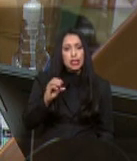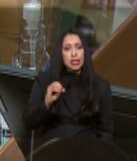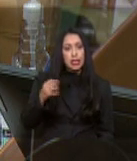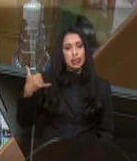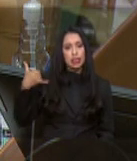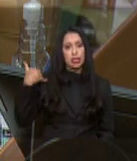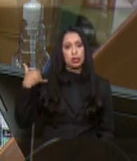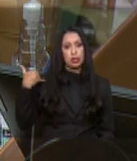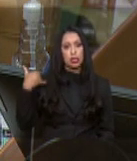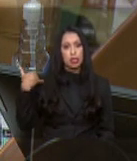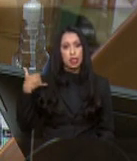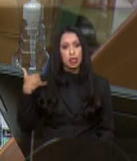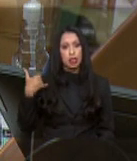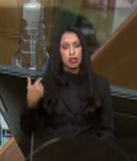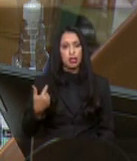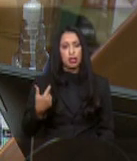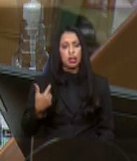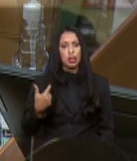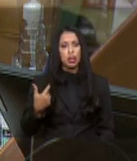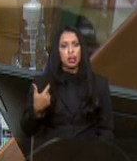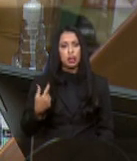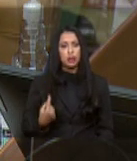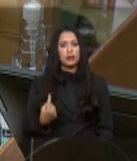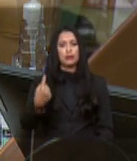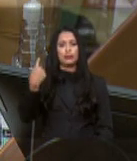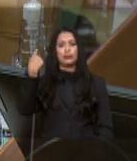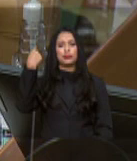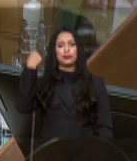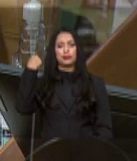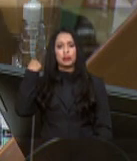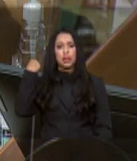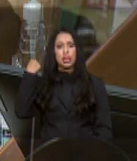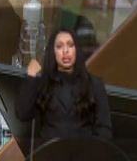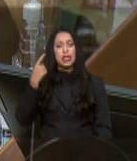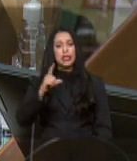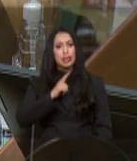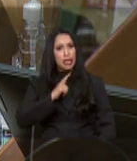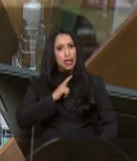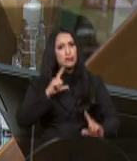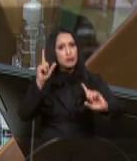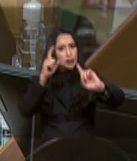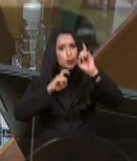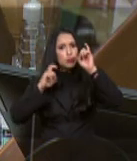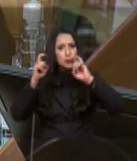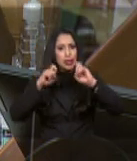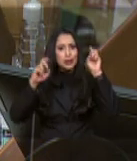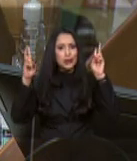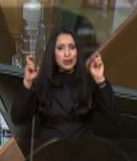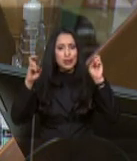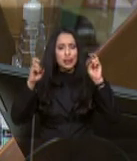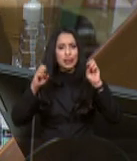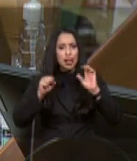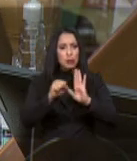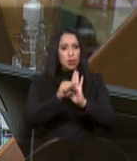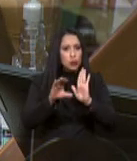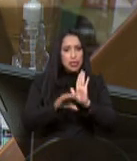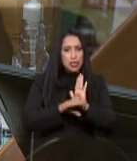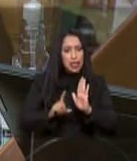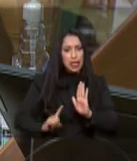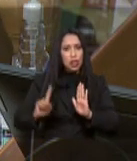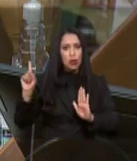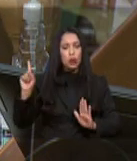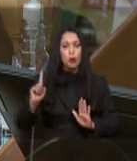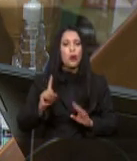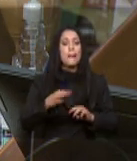idade, e, portanto, manifestou sua preocupação com este tema naquele final de século, foi o